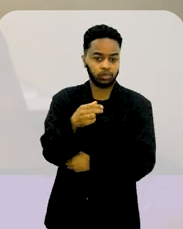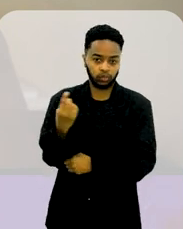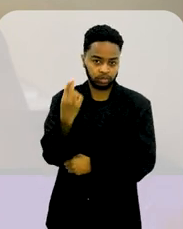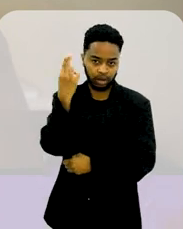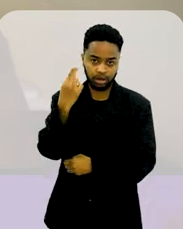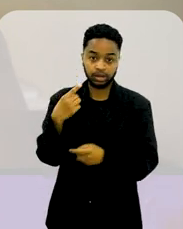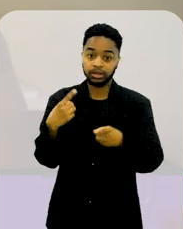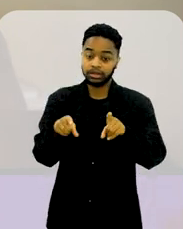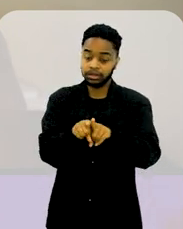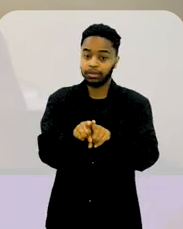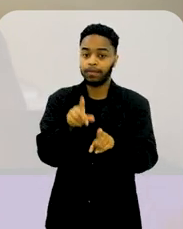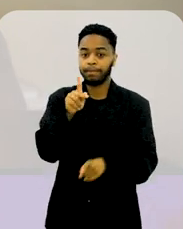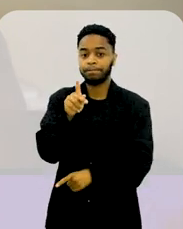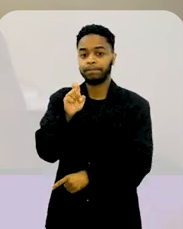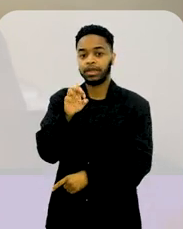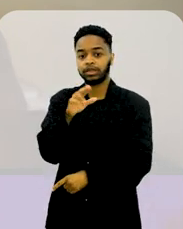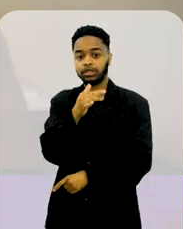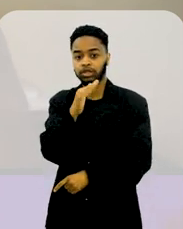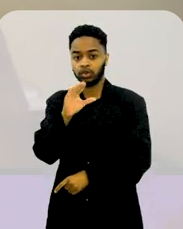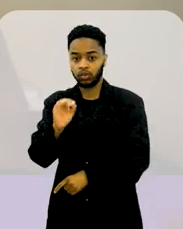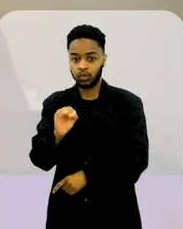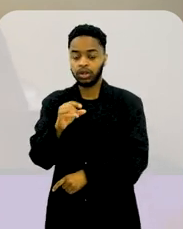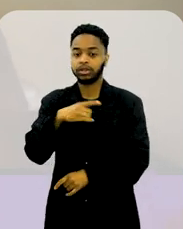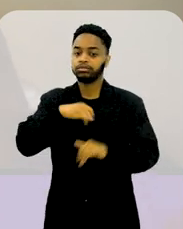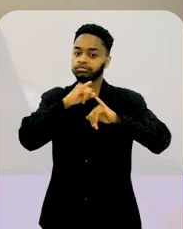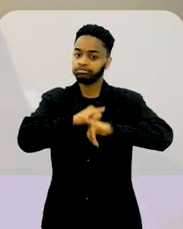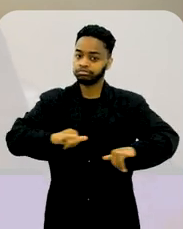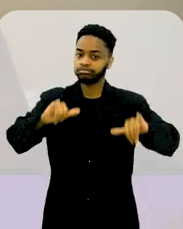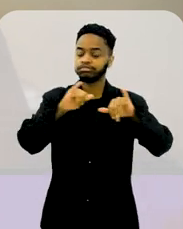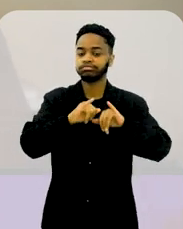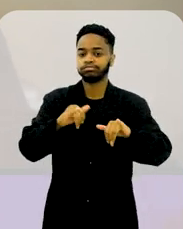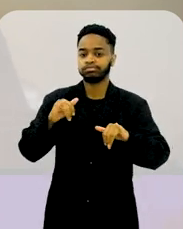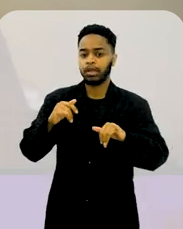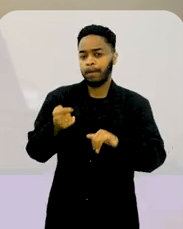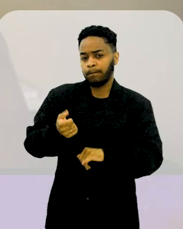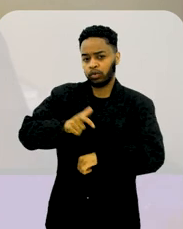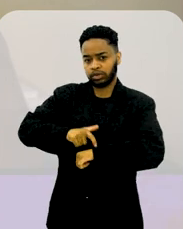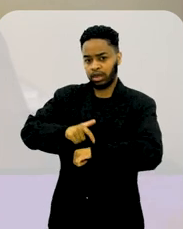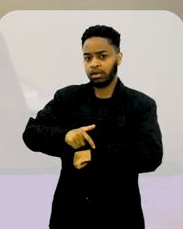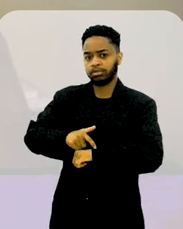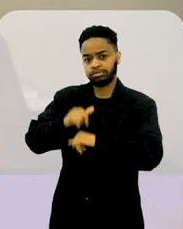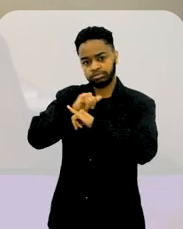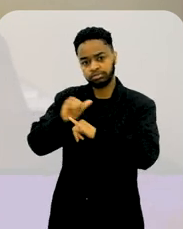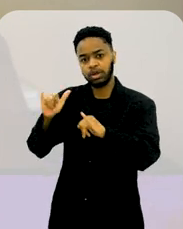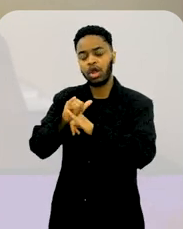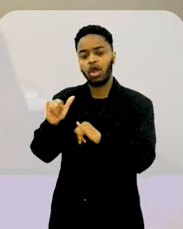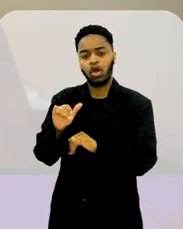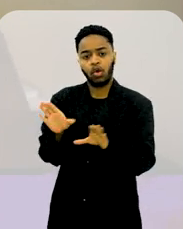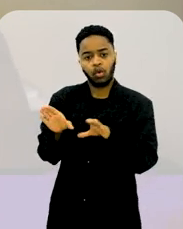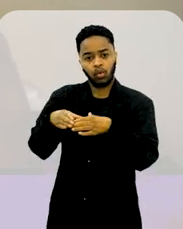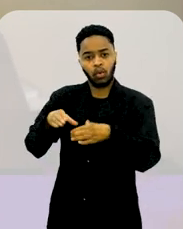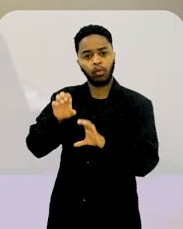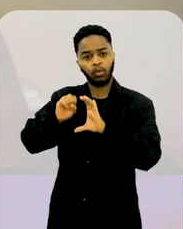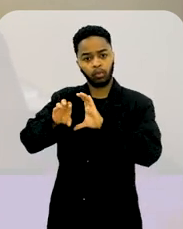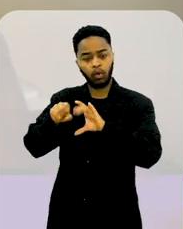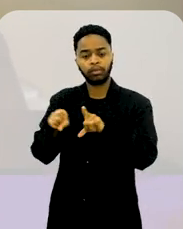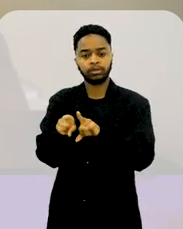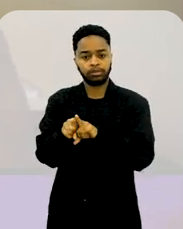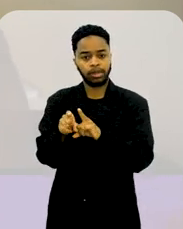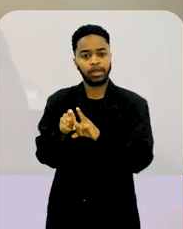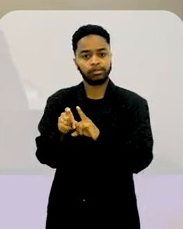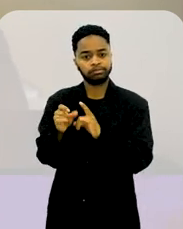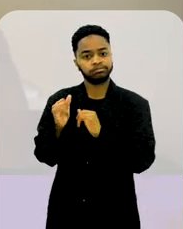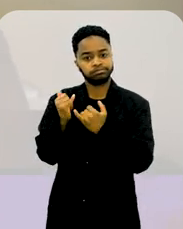próprio Pedrinho através do Vice jurídico dele em uma declaração recente até a ge pglobal os nossos amigos também aqui do grupo Globo